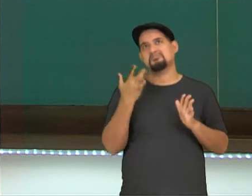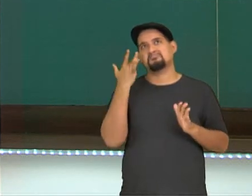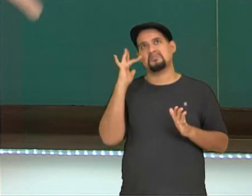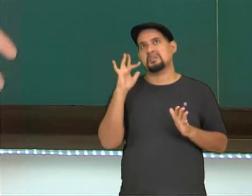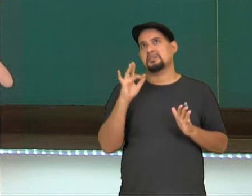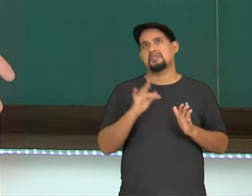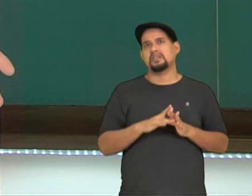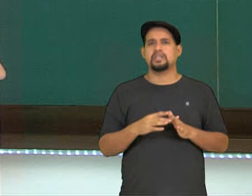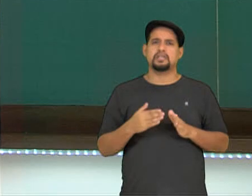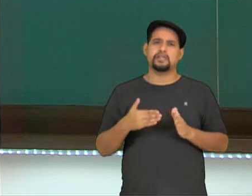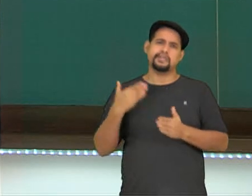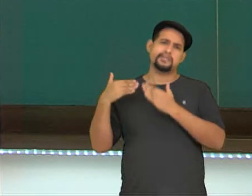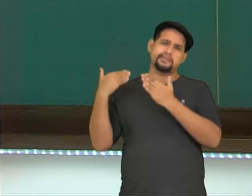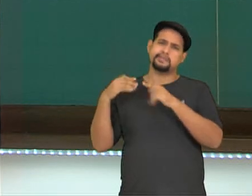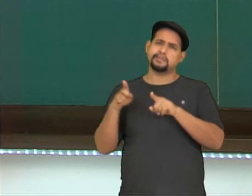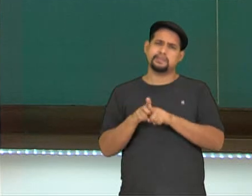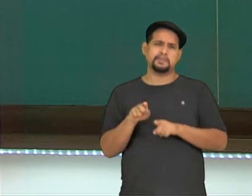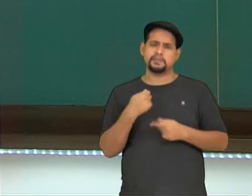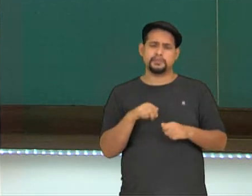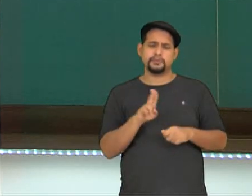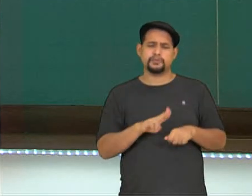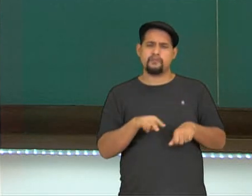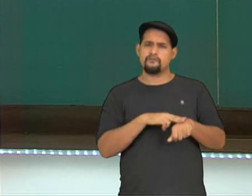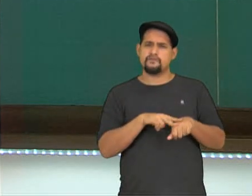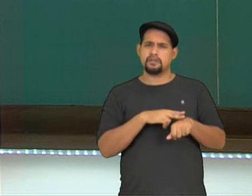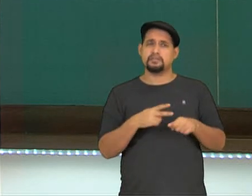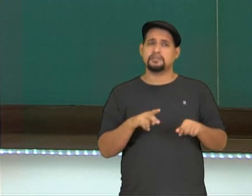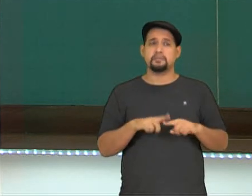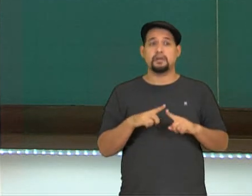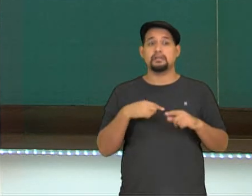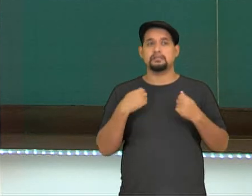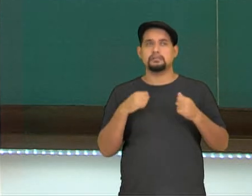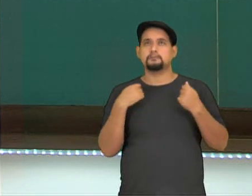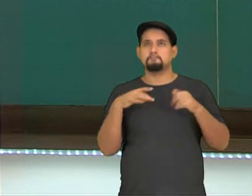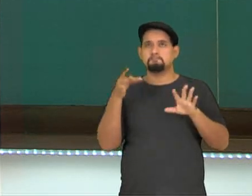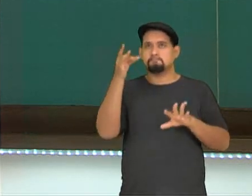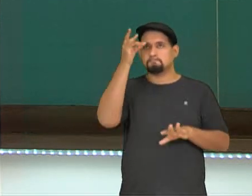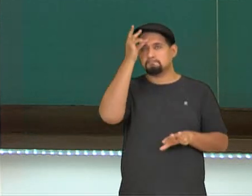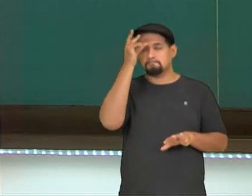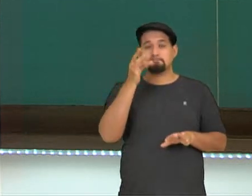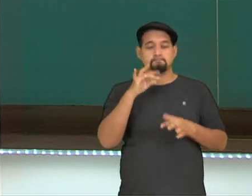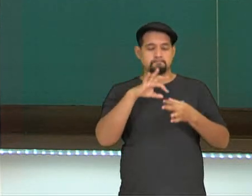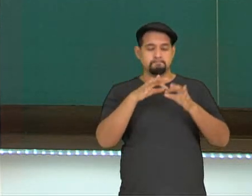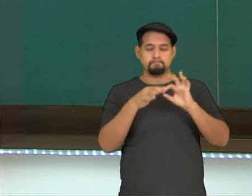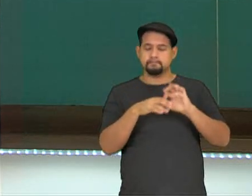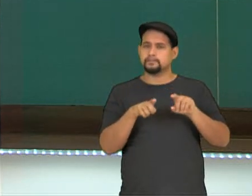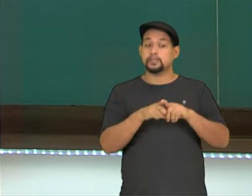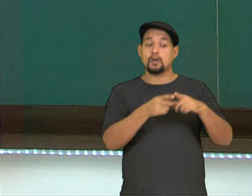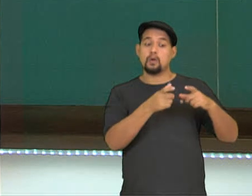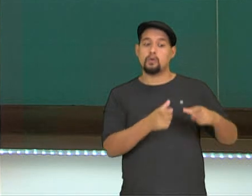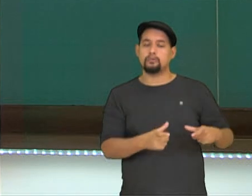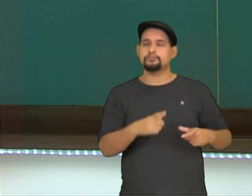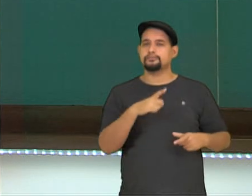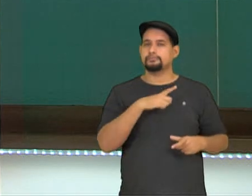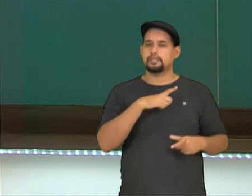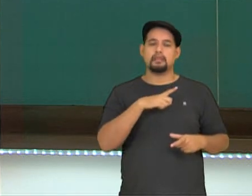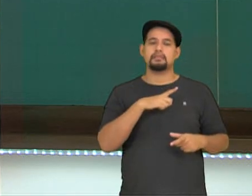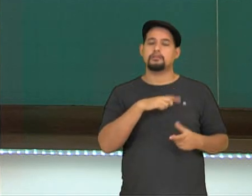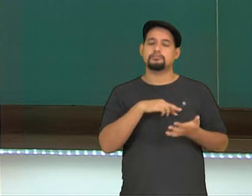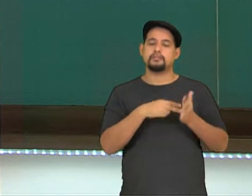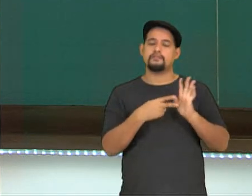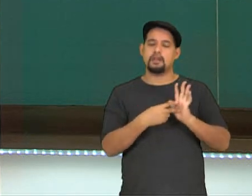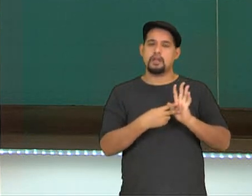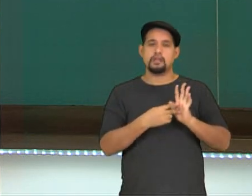que permitido, de repente, não precisa usar o verde. Então, a gente fica muito nessa questão de contexto. Aonde a gente está, existem